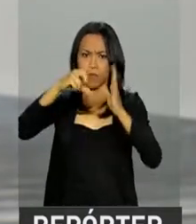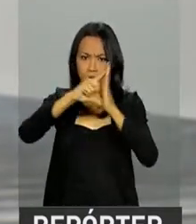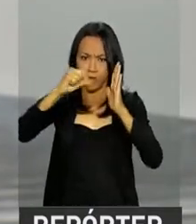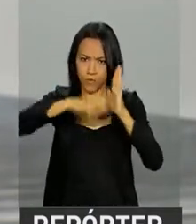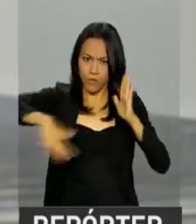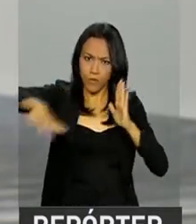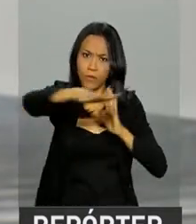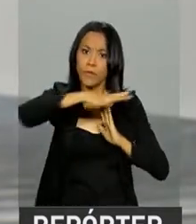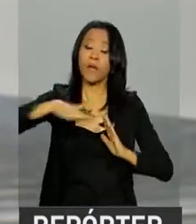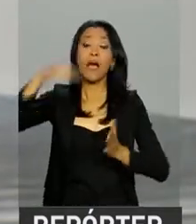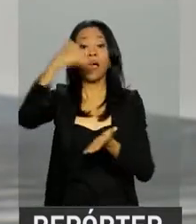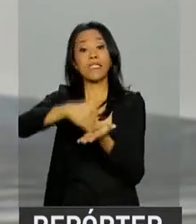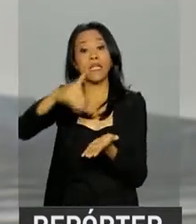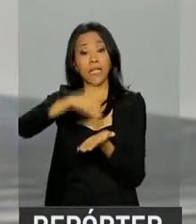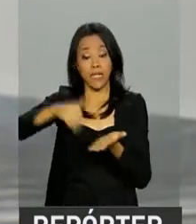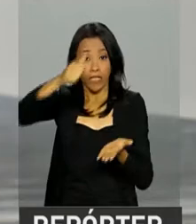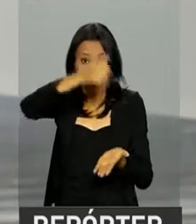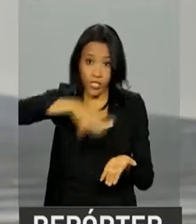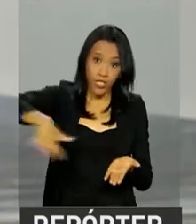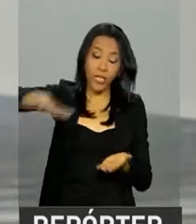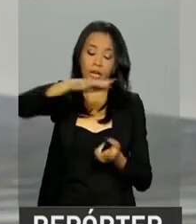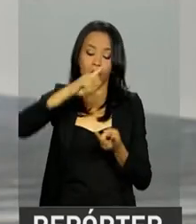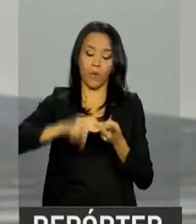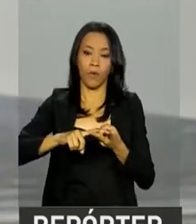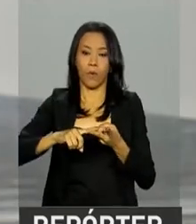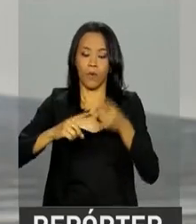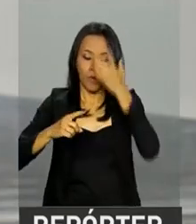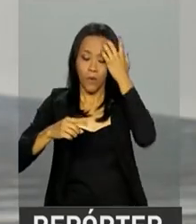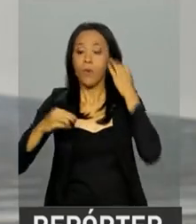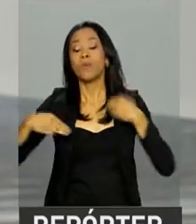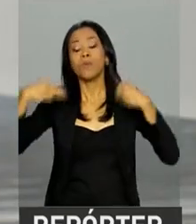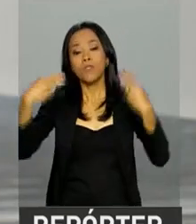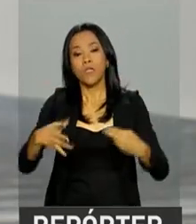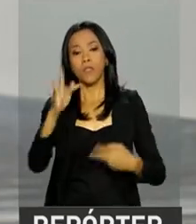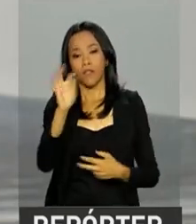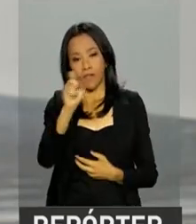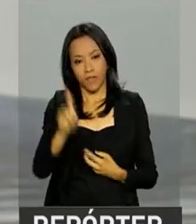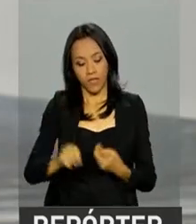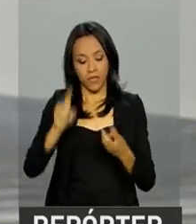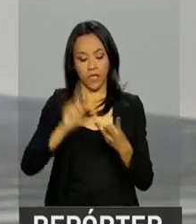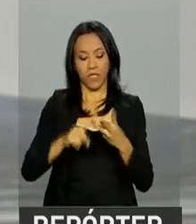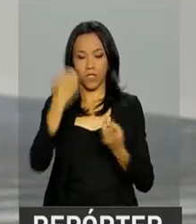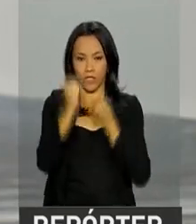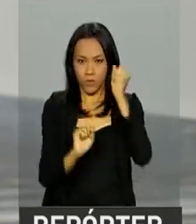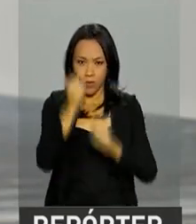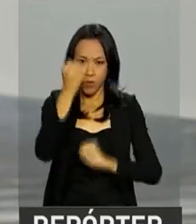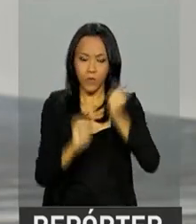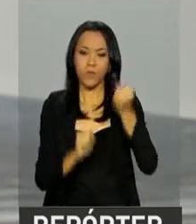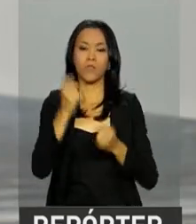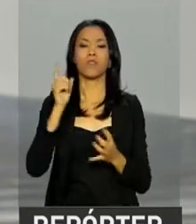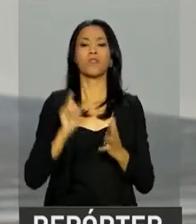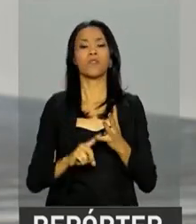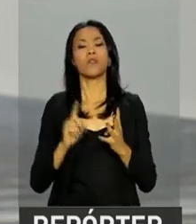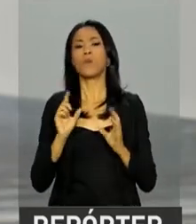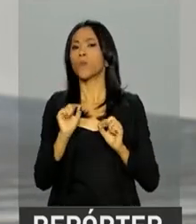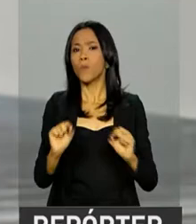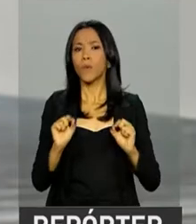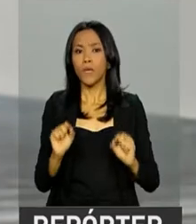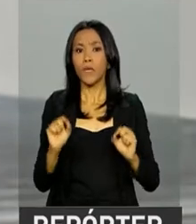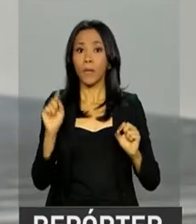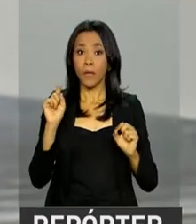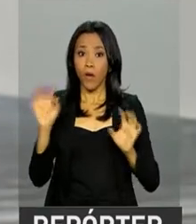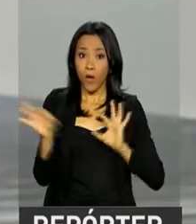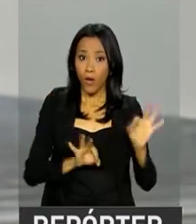secretaria geral da presidência o ministério da fazenda eo ministério da indústria comércio e serviços promovem a